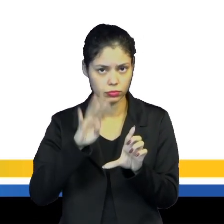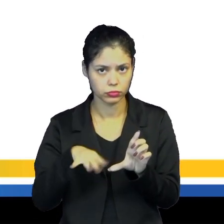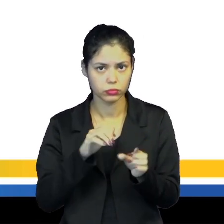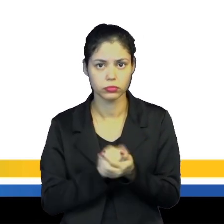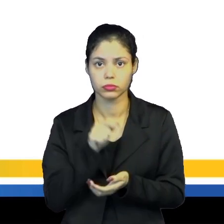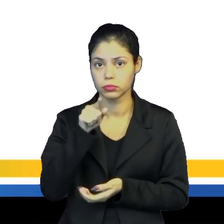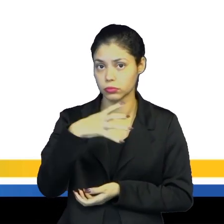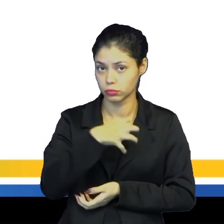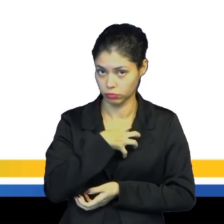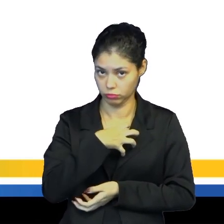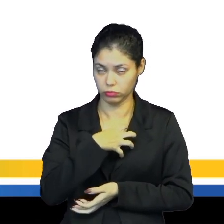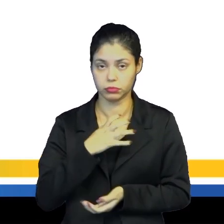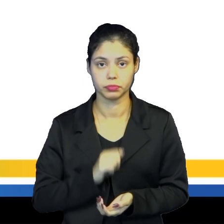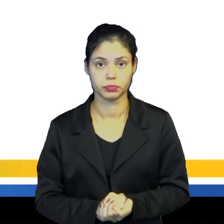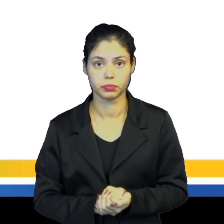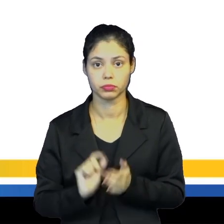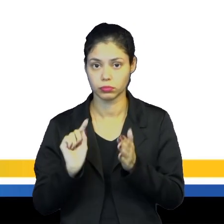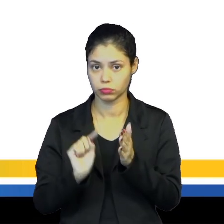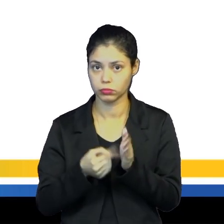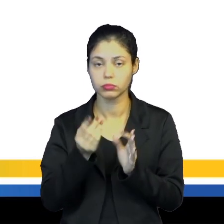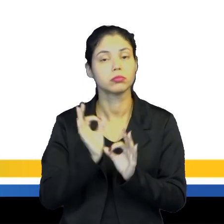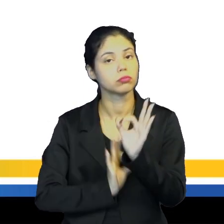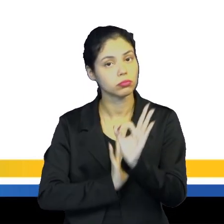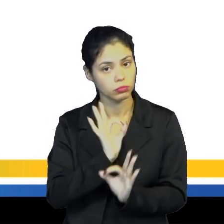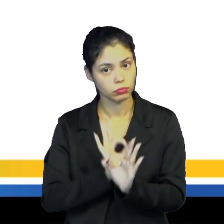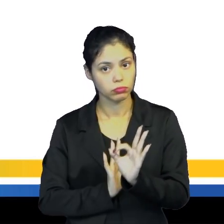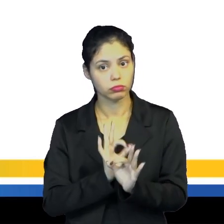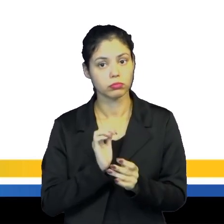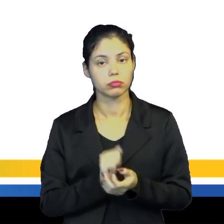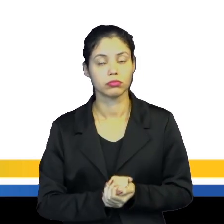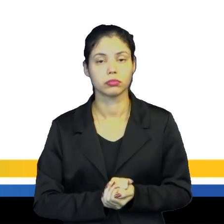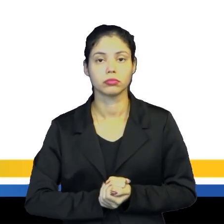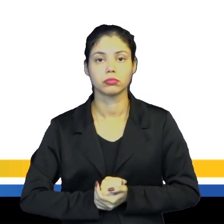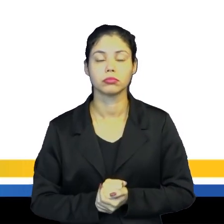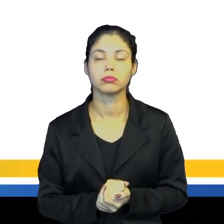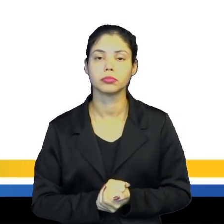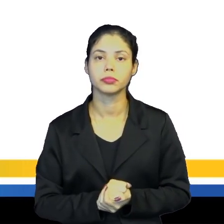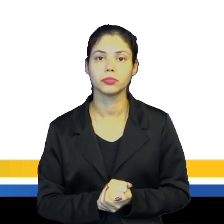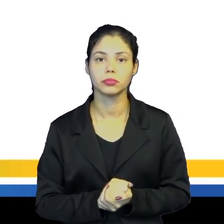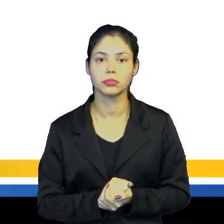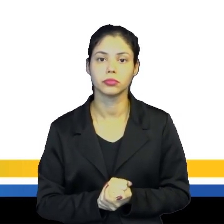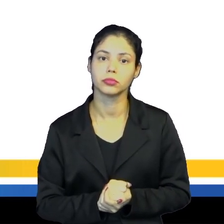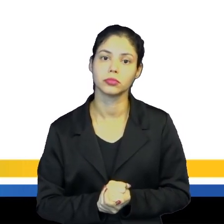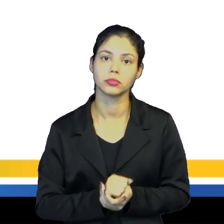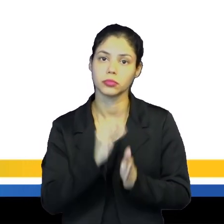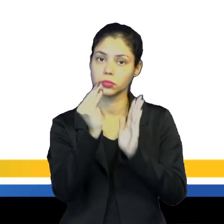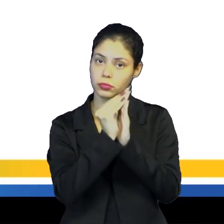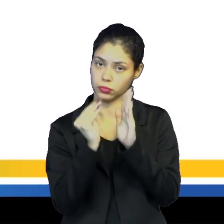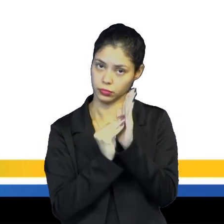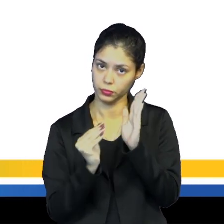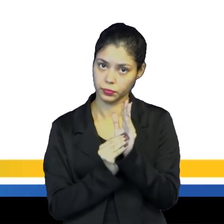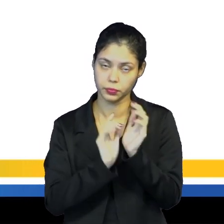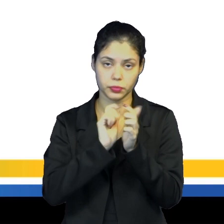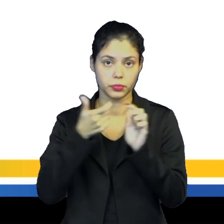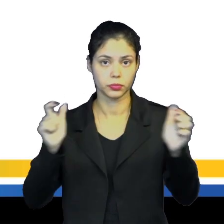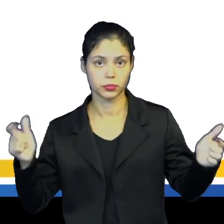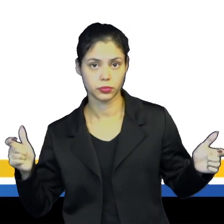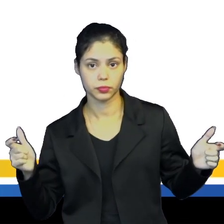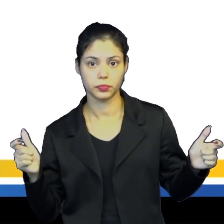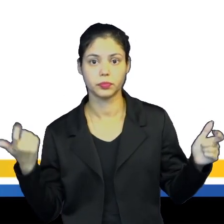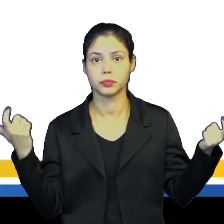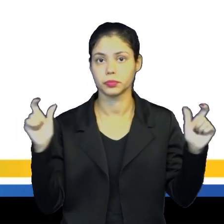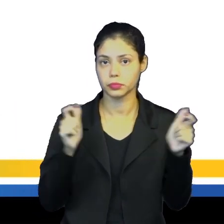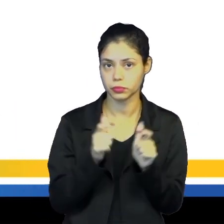nesse sentido. Nós temos que primeiro organizá-la, tá? Colocando em ordem